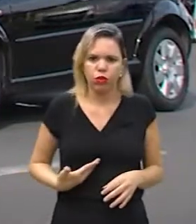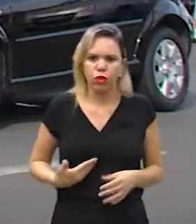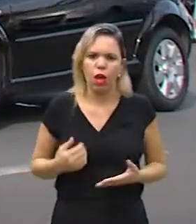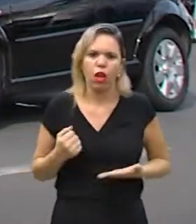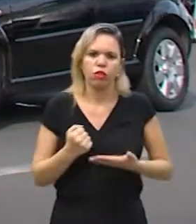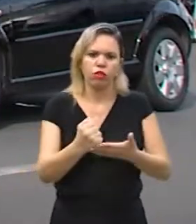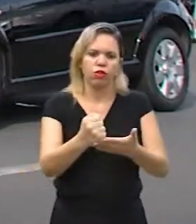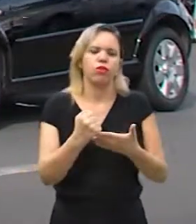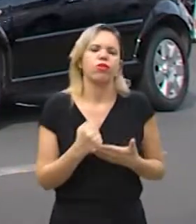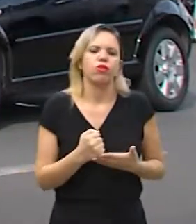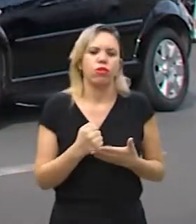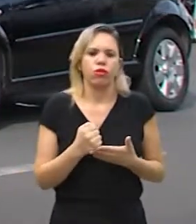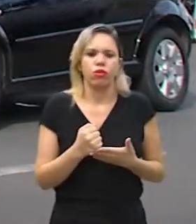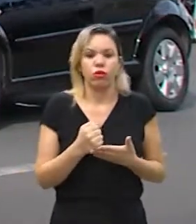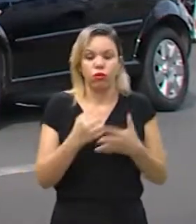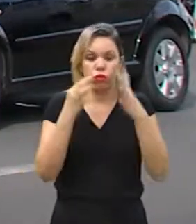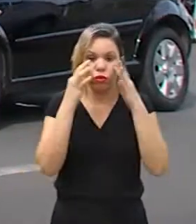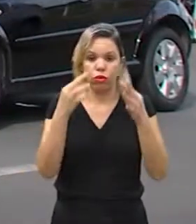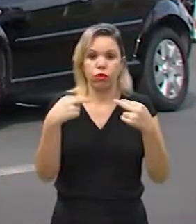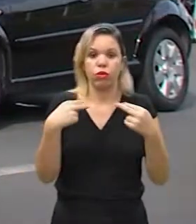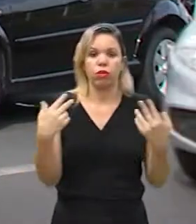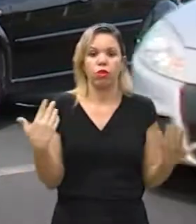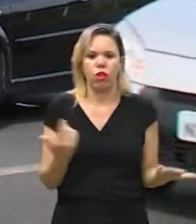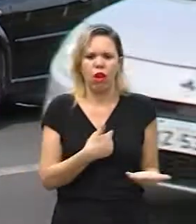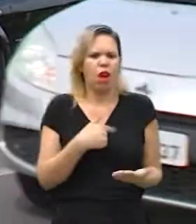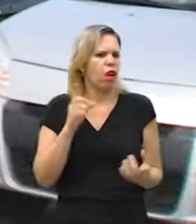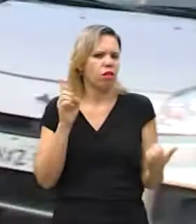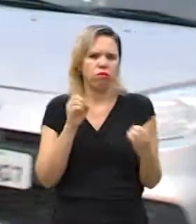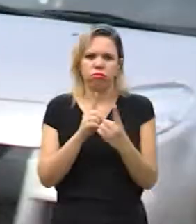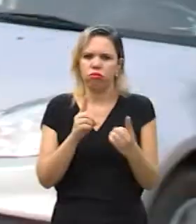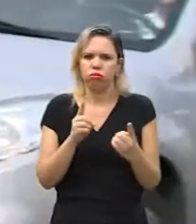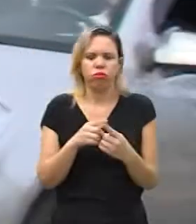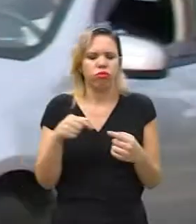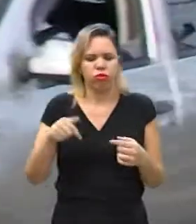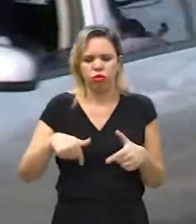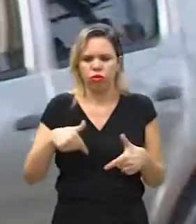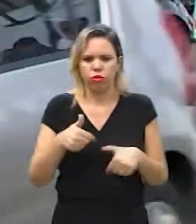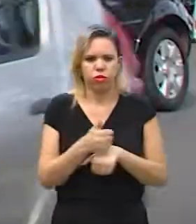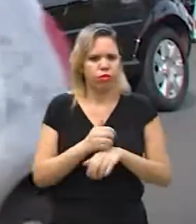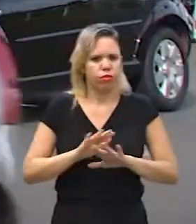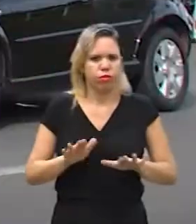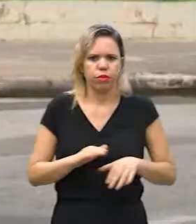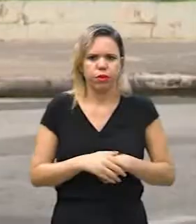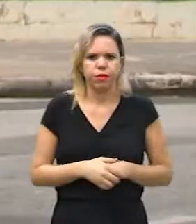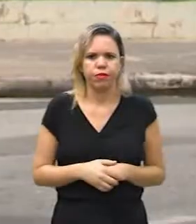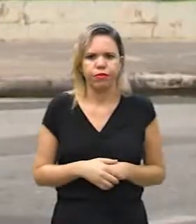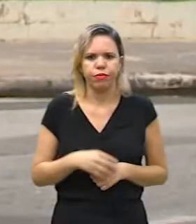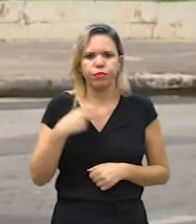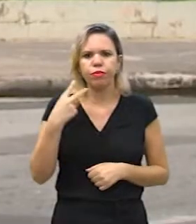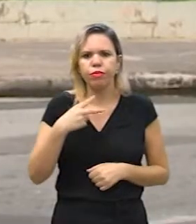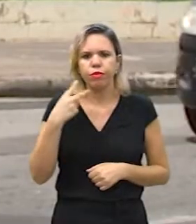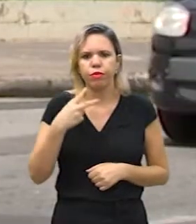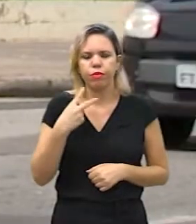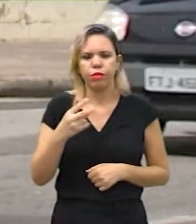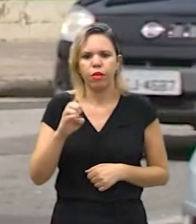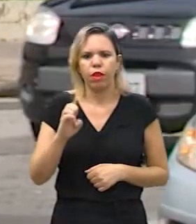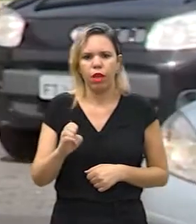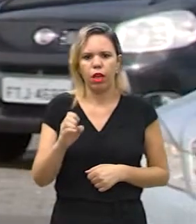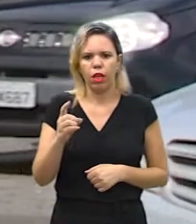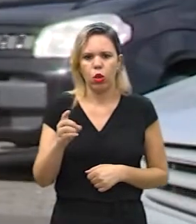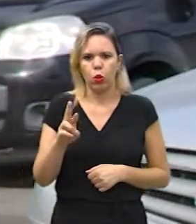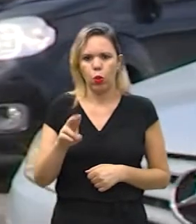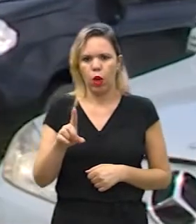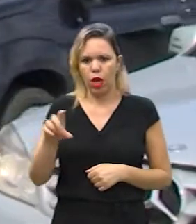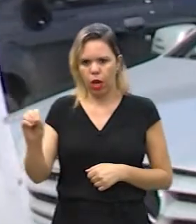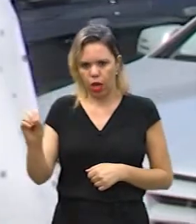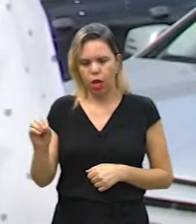Governador que ajudasse que ele nos ouvisse nos atender porque hoje nem atender a nossa categoria está atendendo o vereador Eduardo